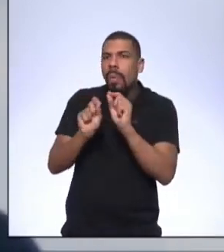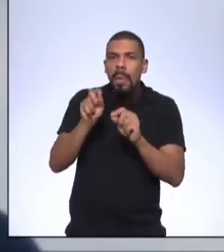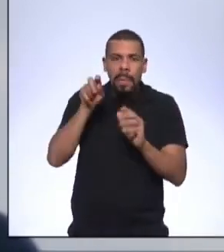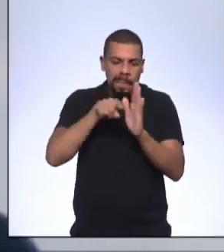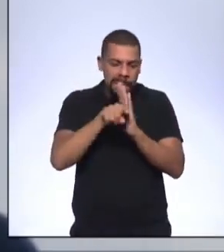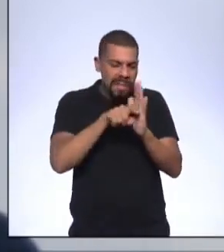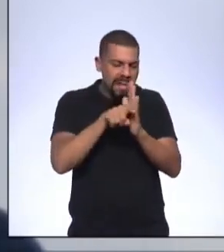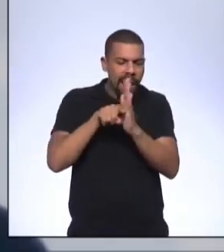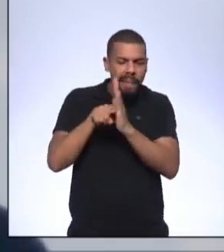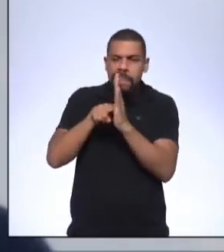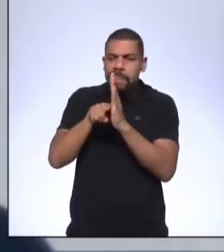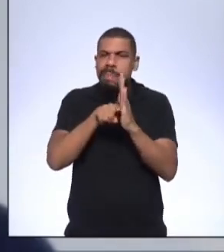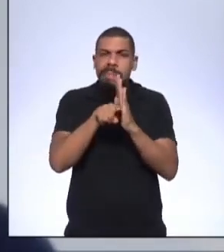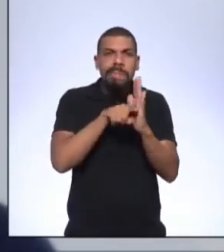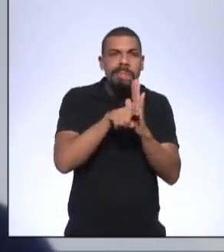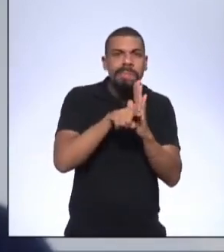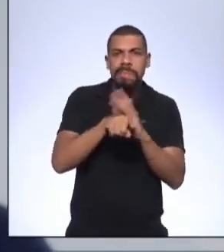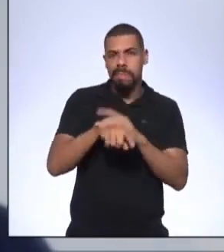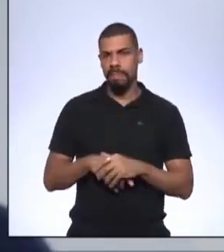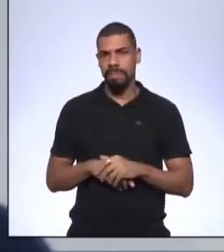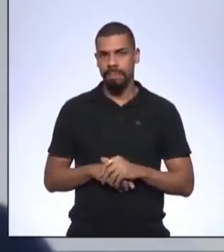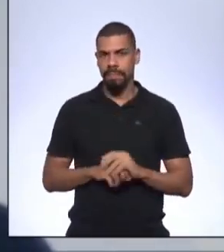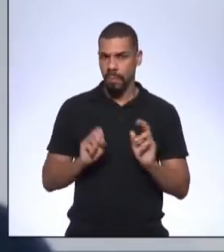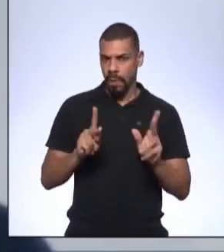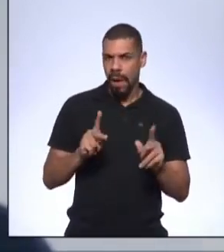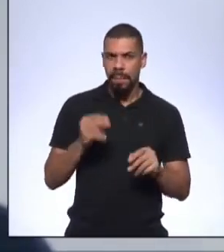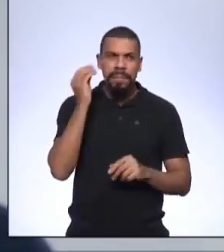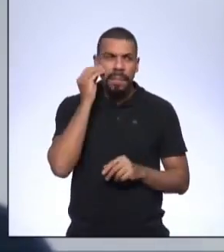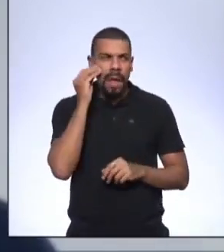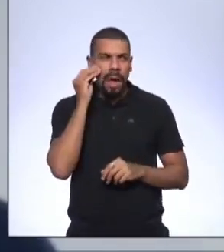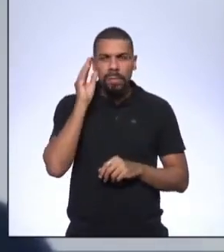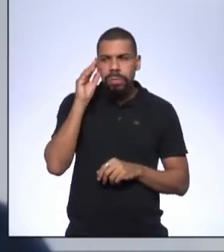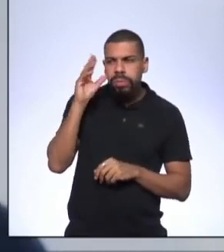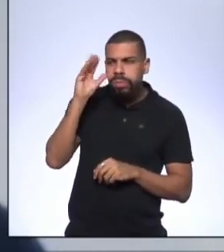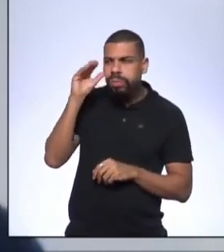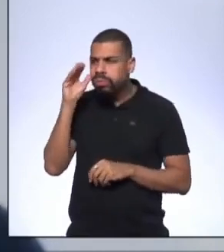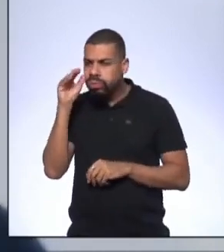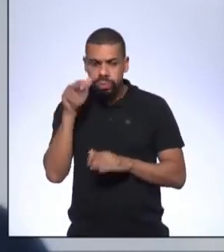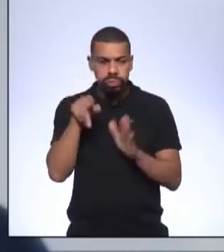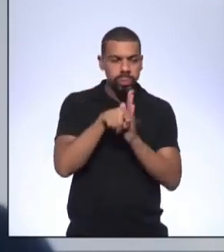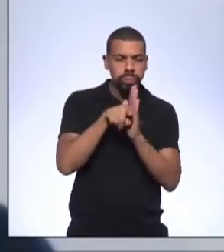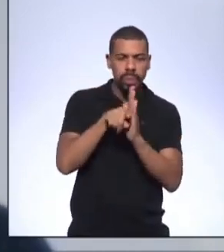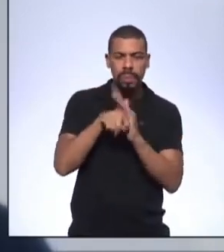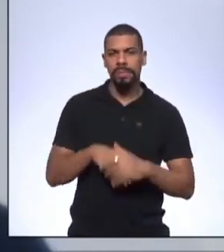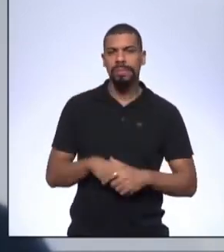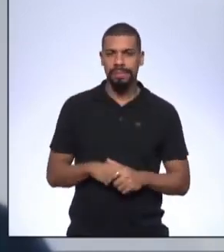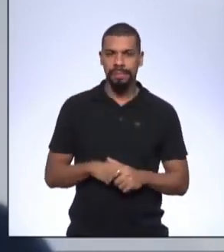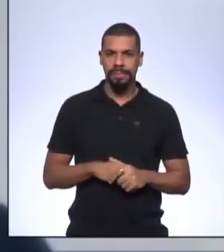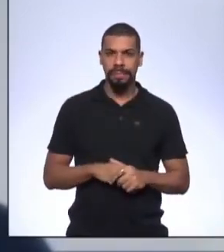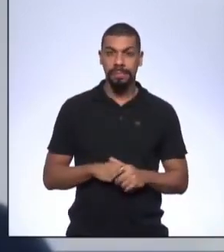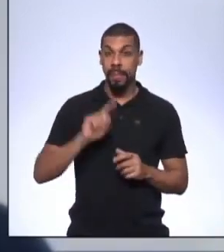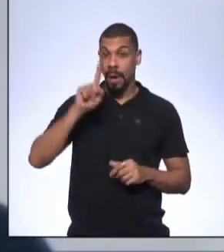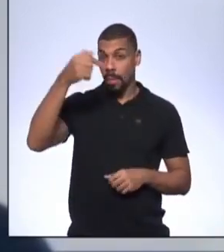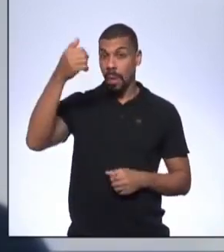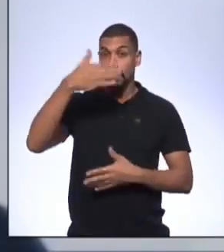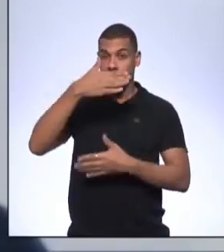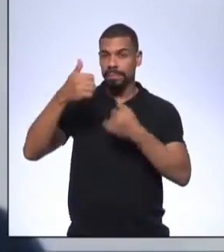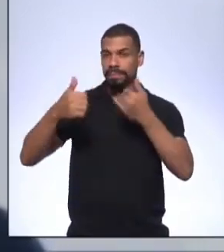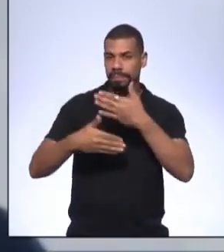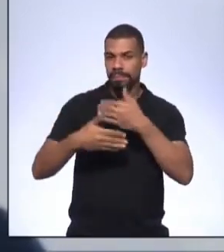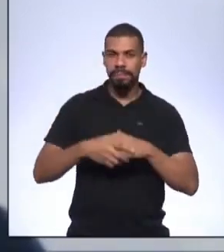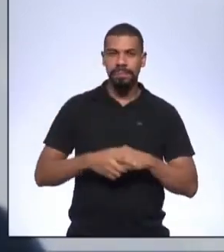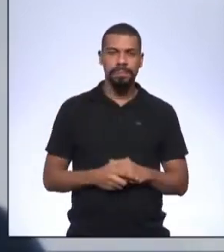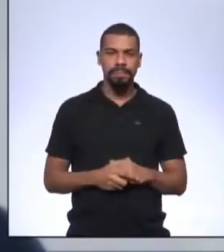de pesquisador, que é quase como um detetive, né? Então, vamos colocar o próximo slide, que tem lá uma tabelinha da